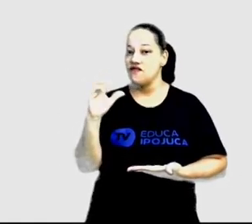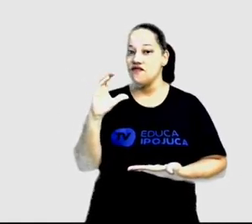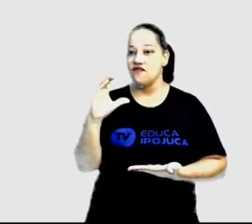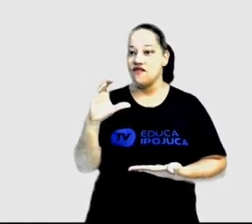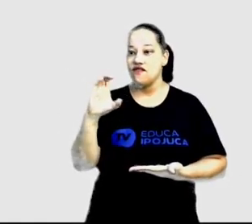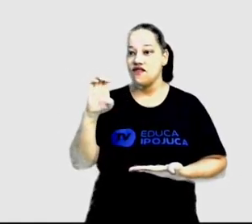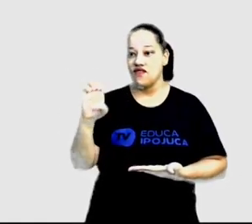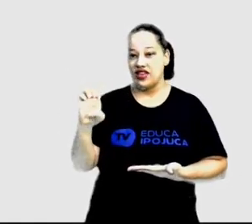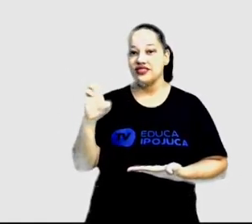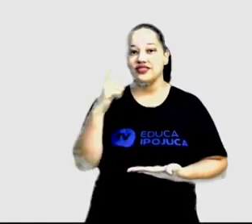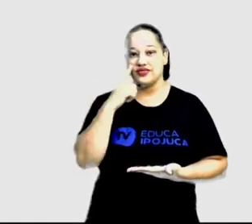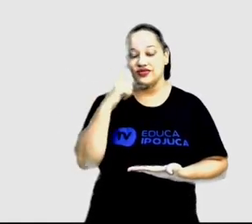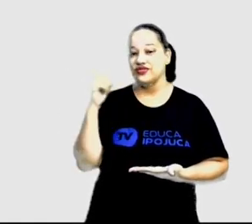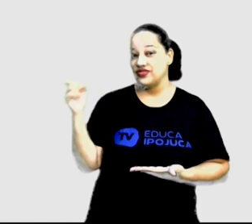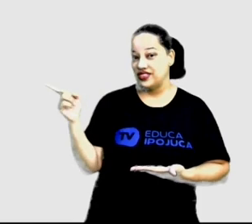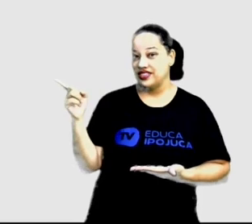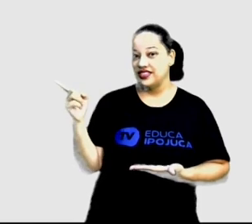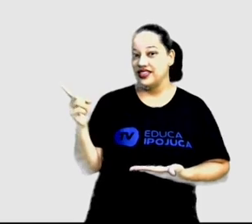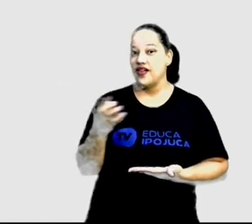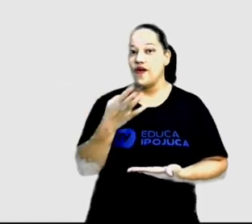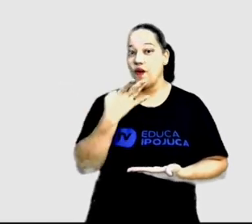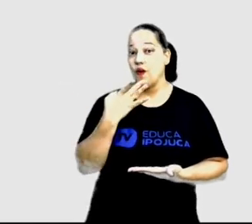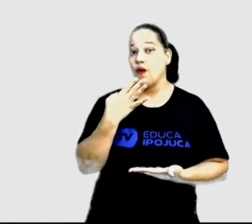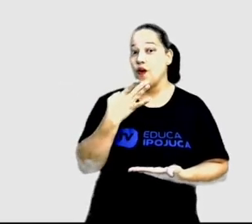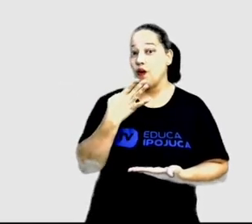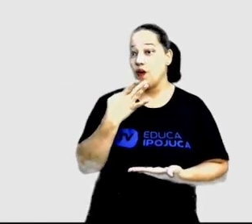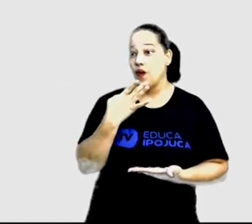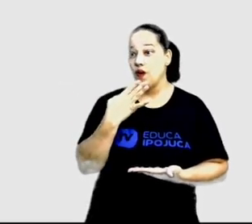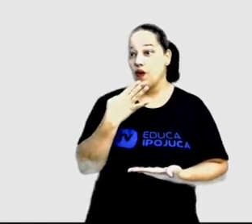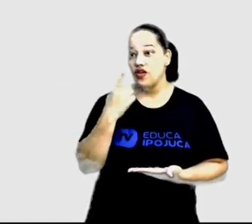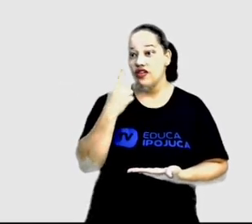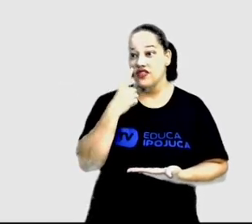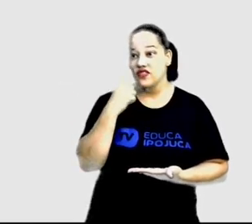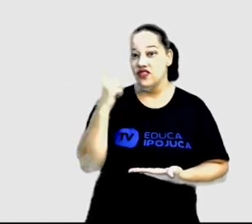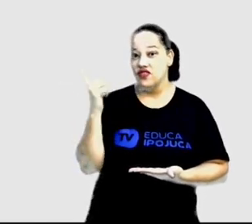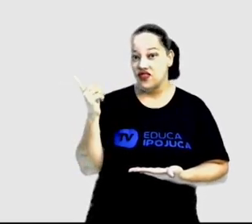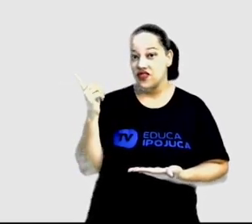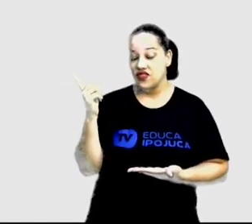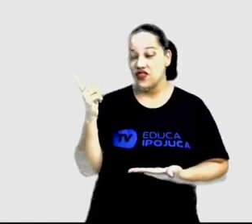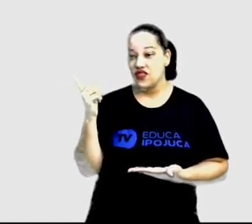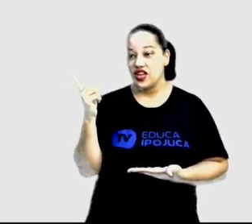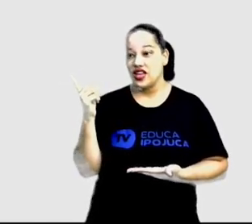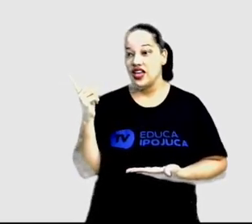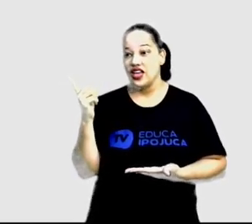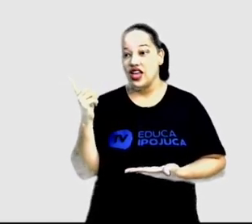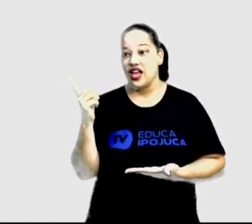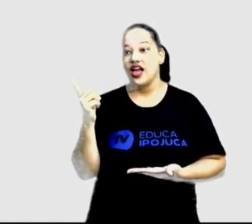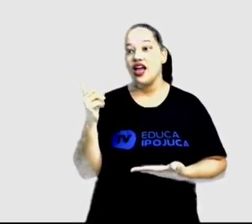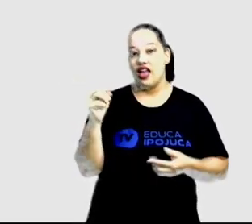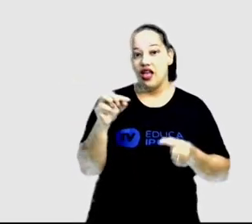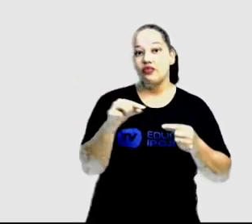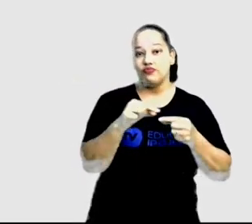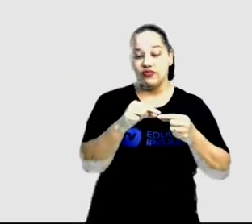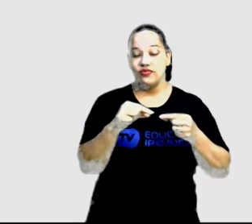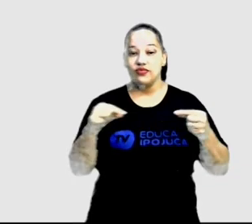ver com a cor o vértice, tá? Que é a